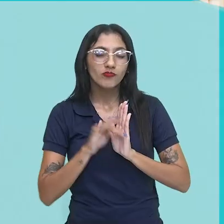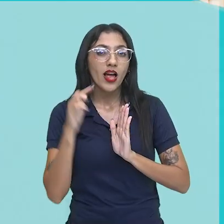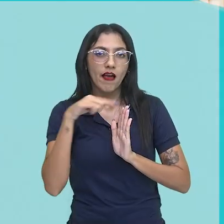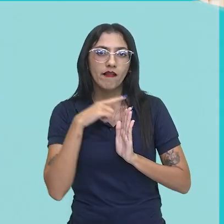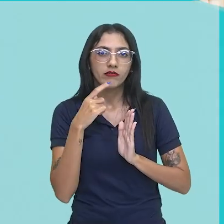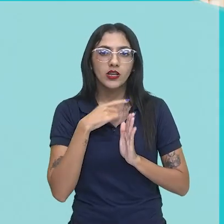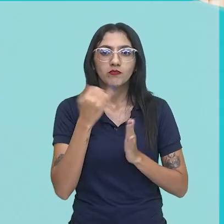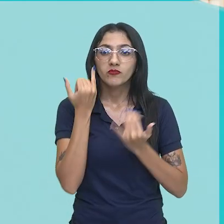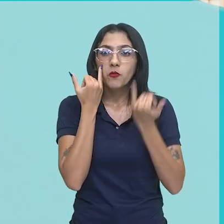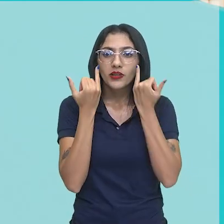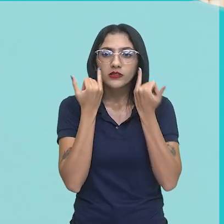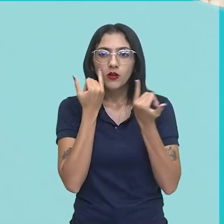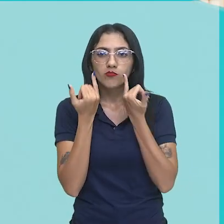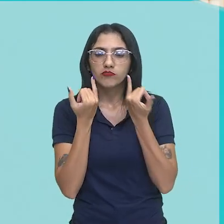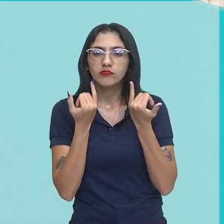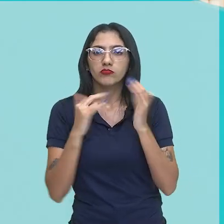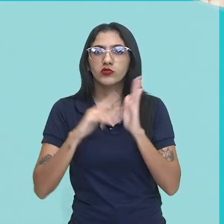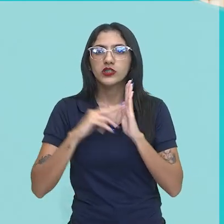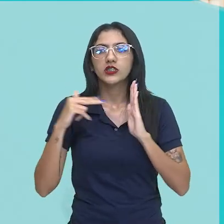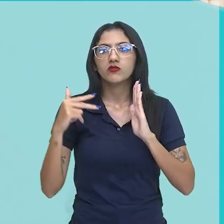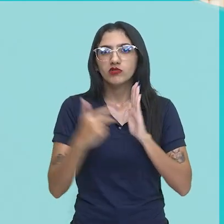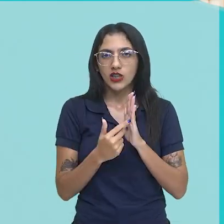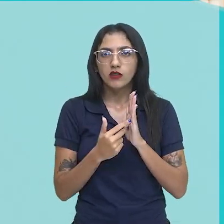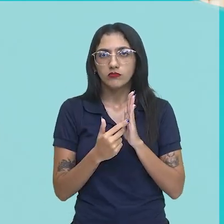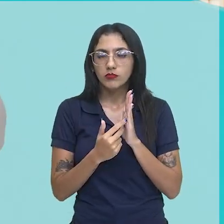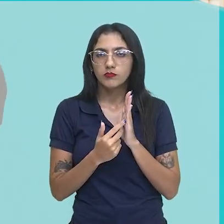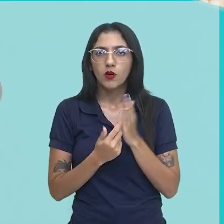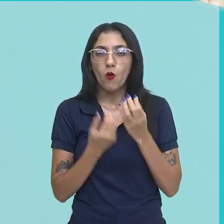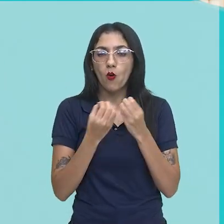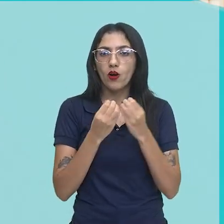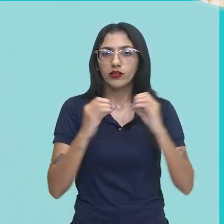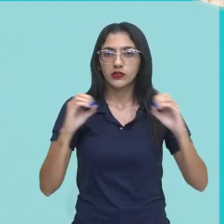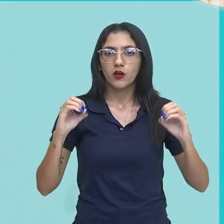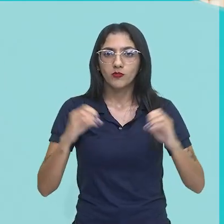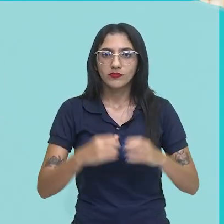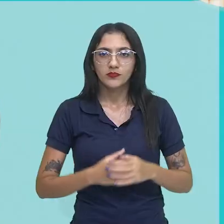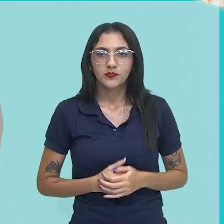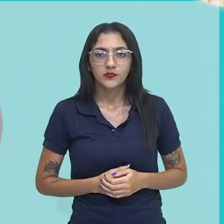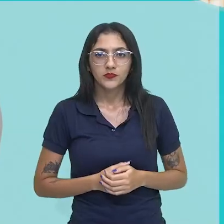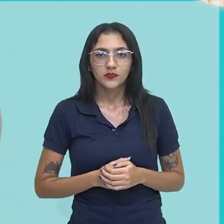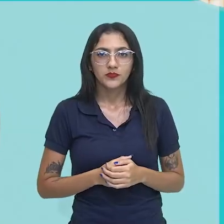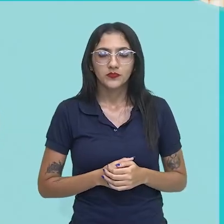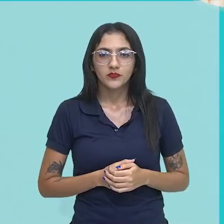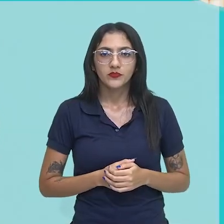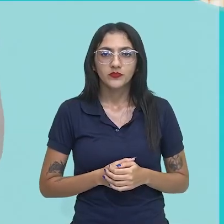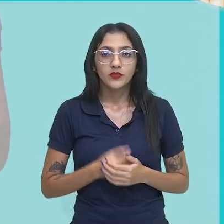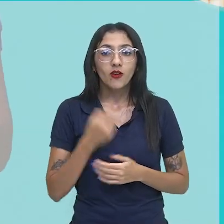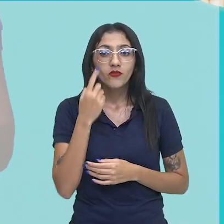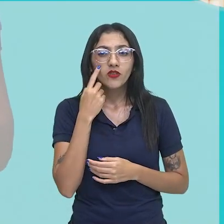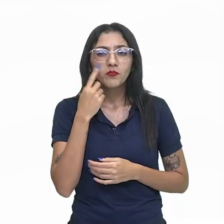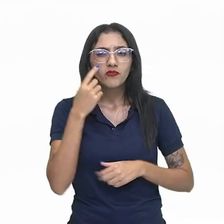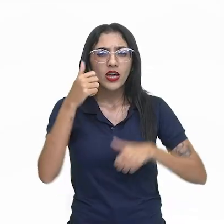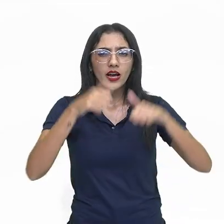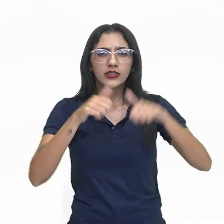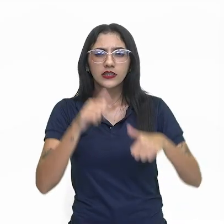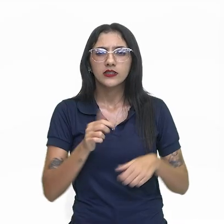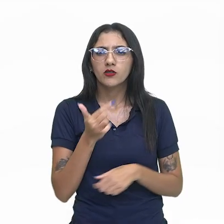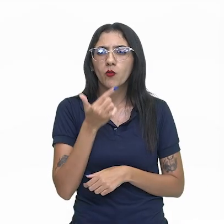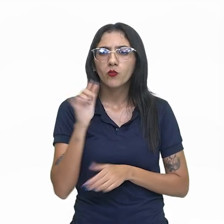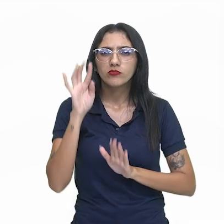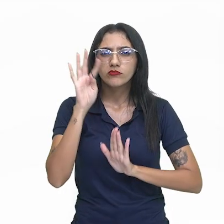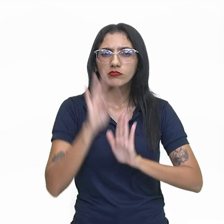um sentido, né? Uma oração com relação à outra. Vamos agora analisar mais um texto.